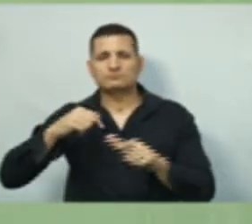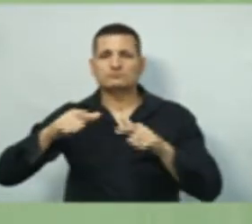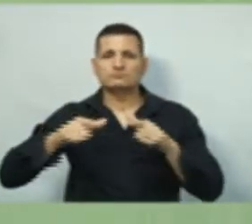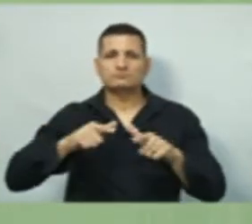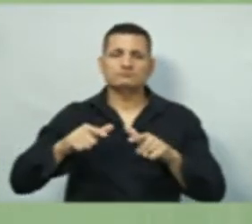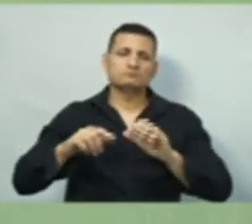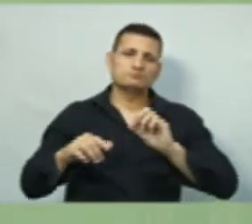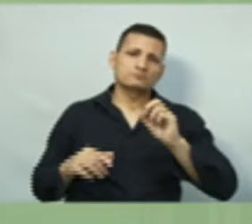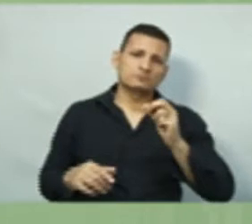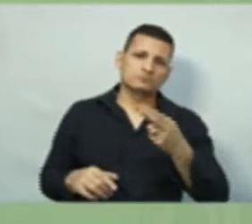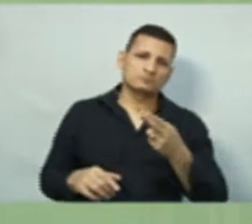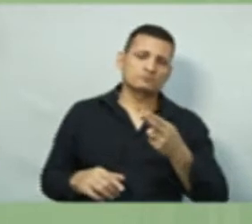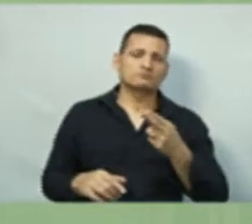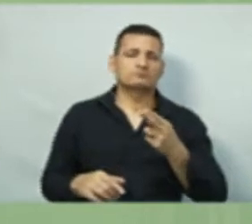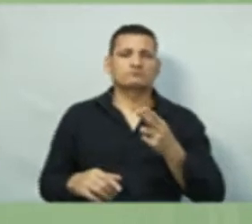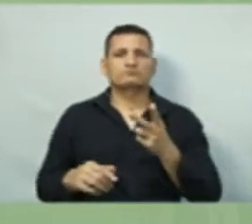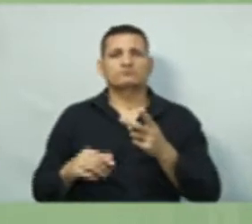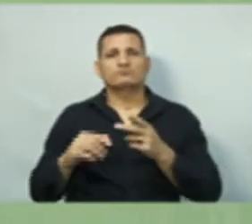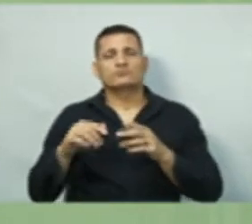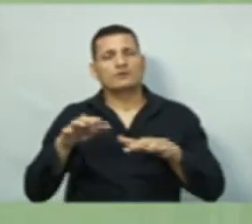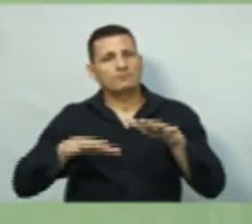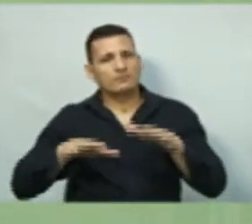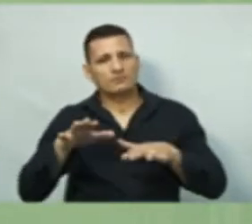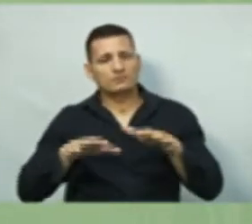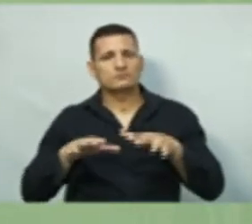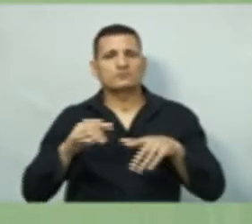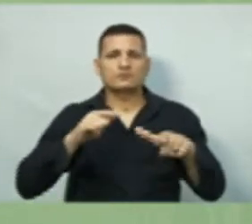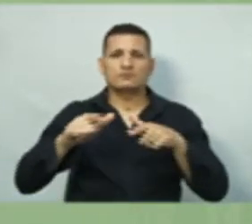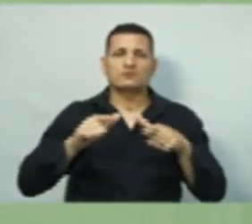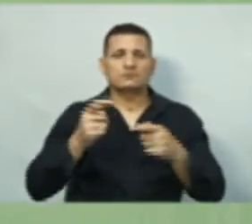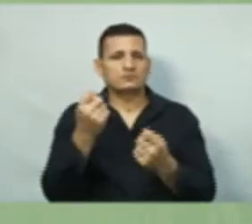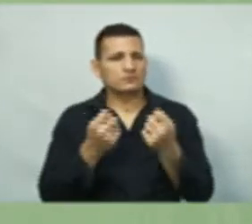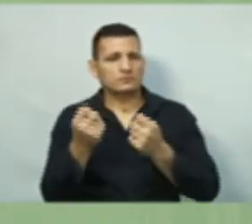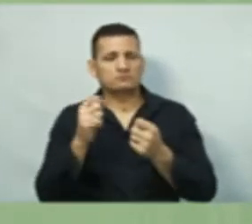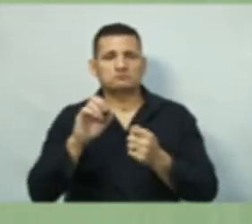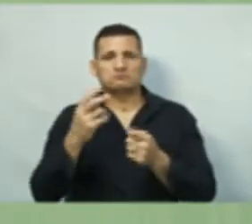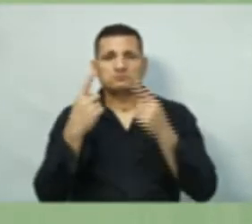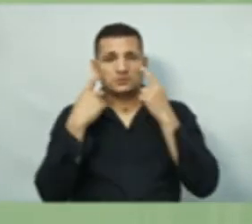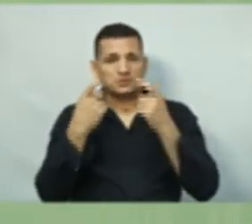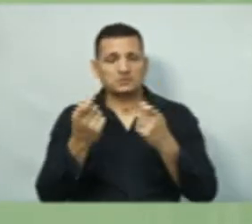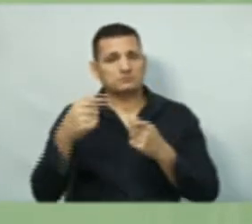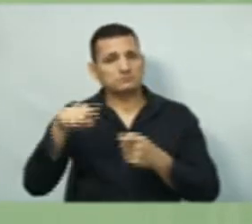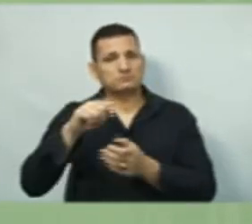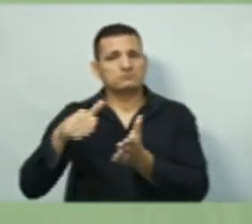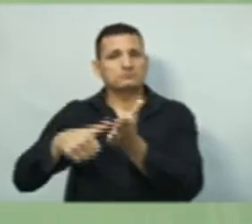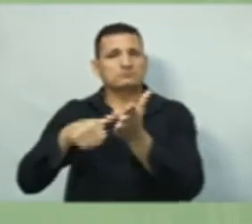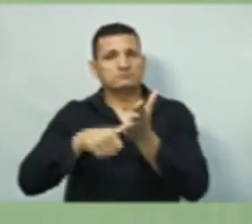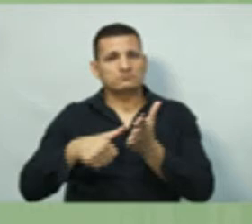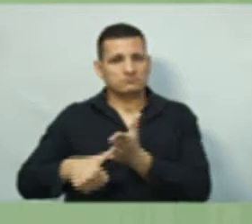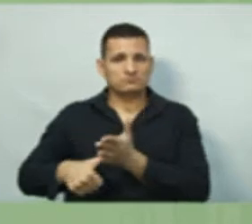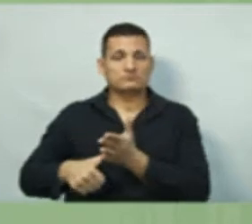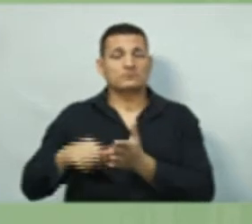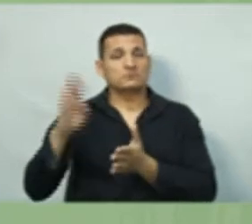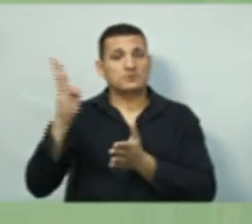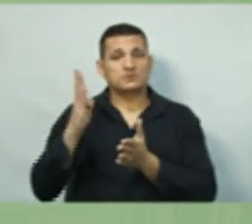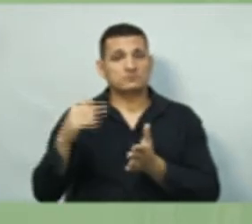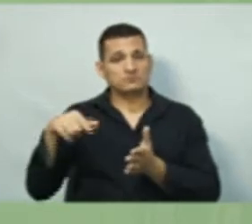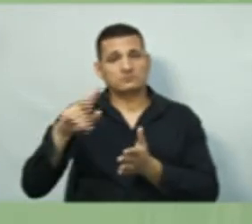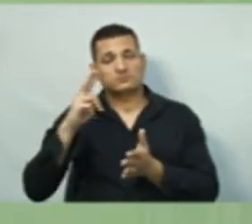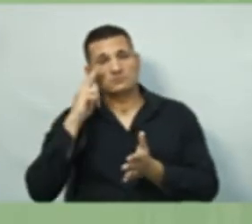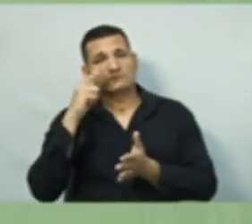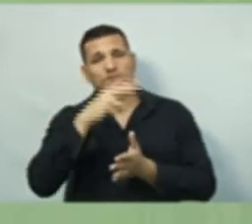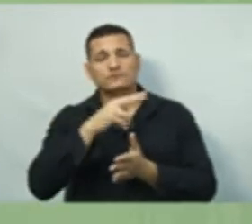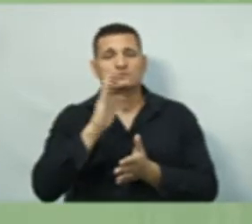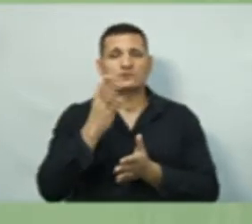lícita de acordo com as atividades econômicas de interesse dos sócios. No Brasil, conforme vocês já viram, existem